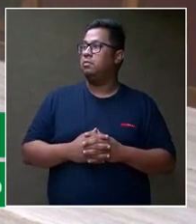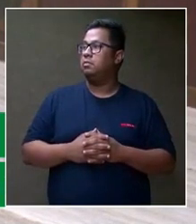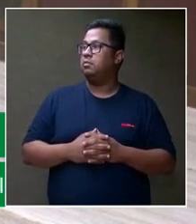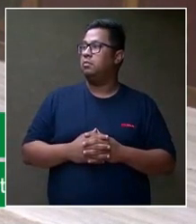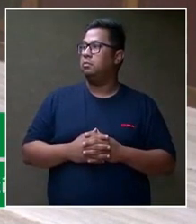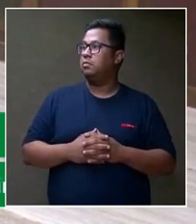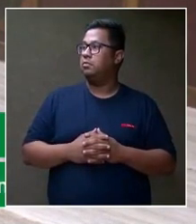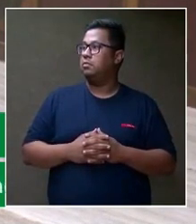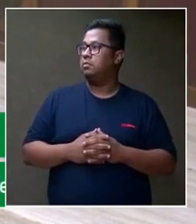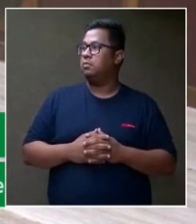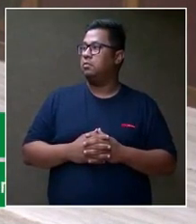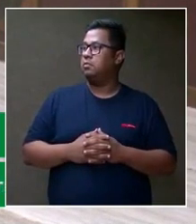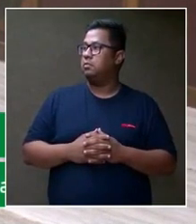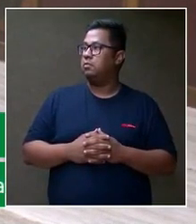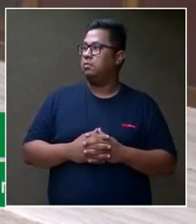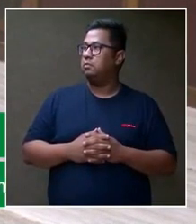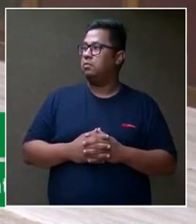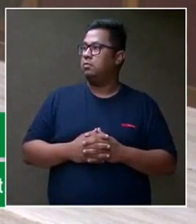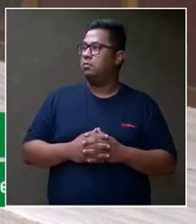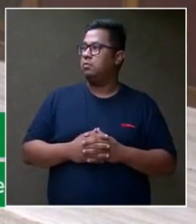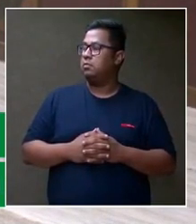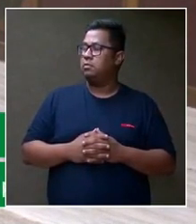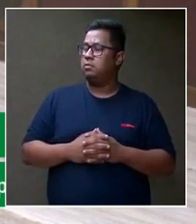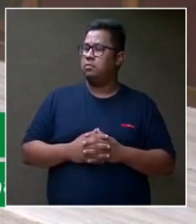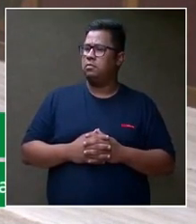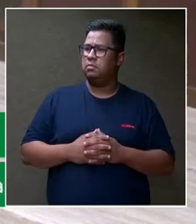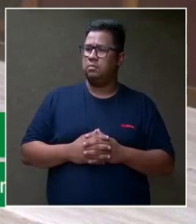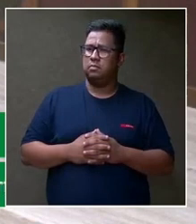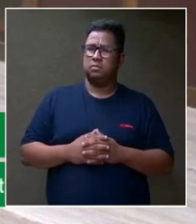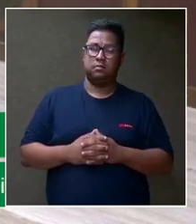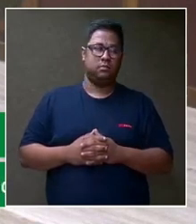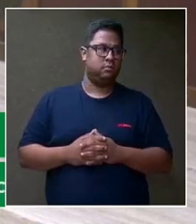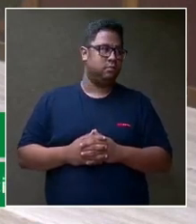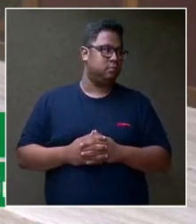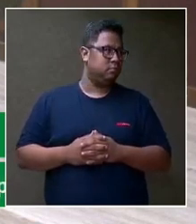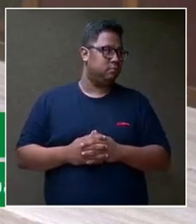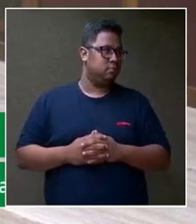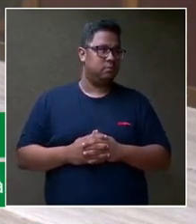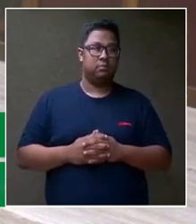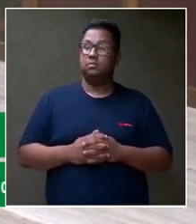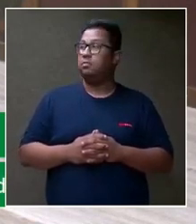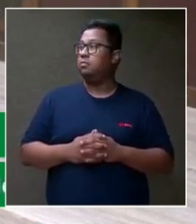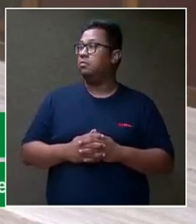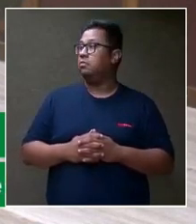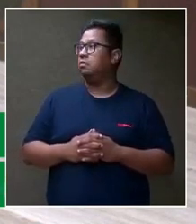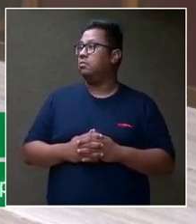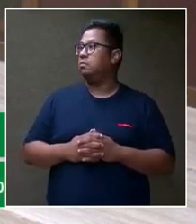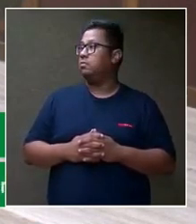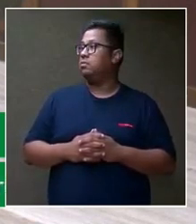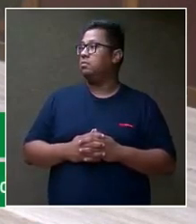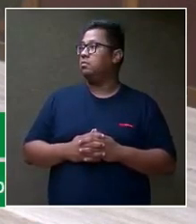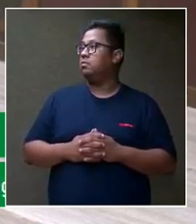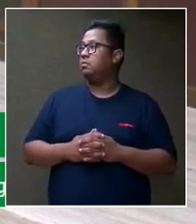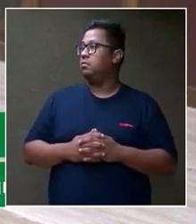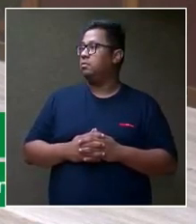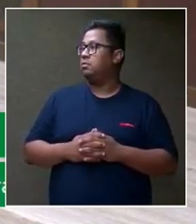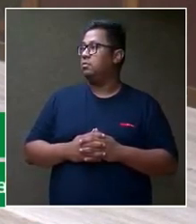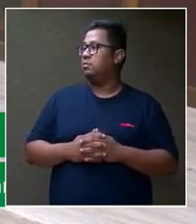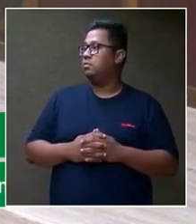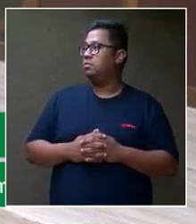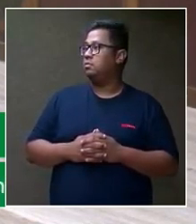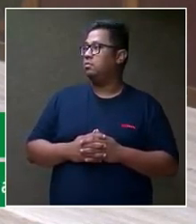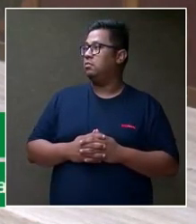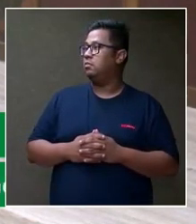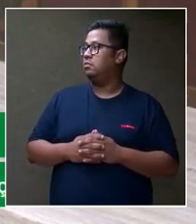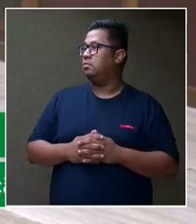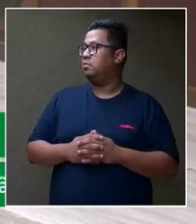namorando, entre aspas. Ele tinha essa dificuldade de aceitar. Qual é o momento? 25 a 27.